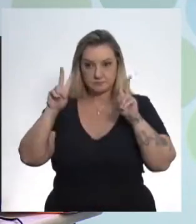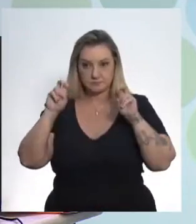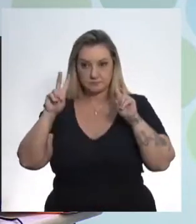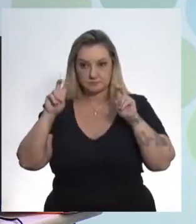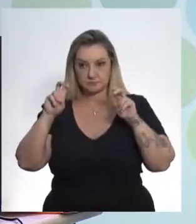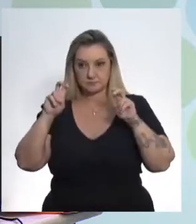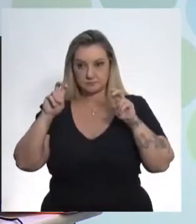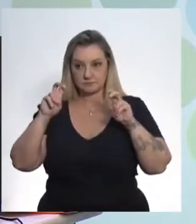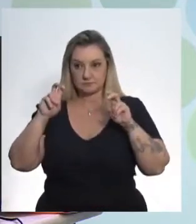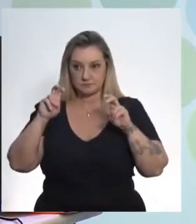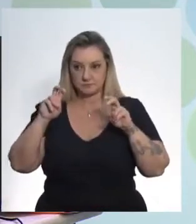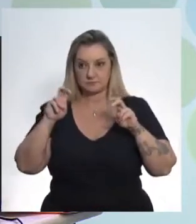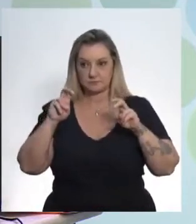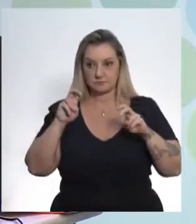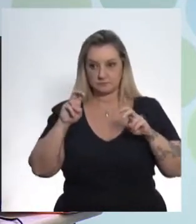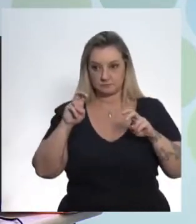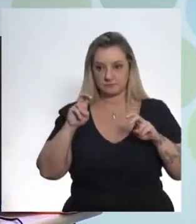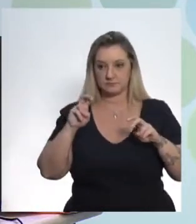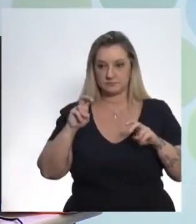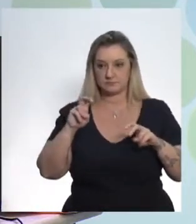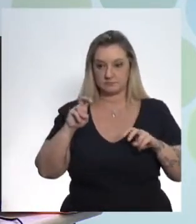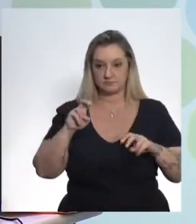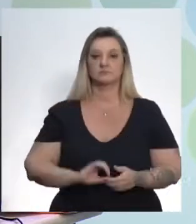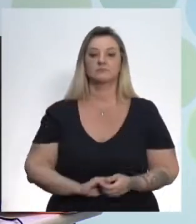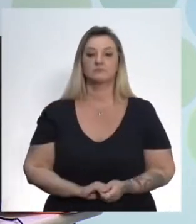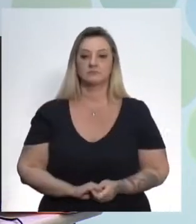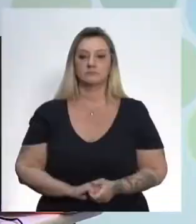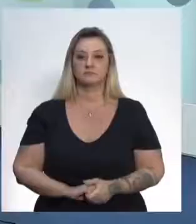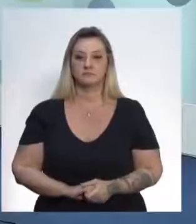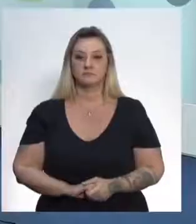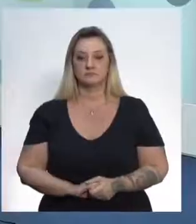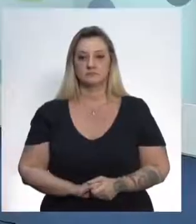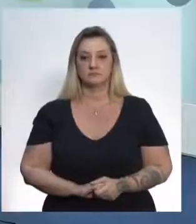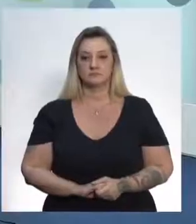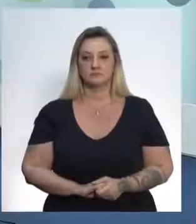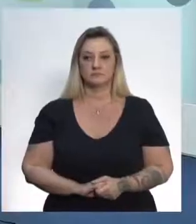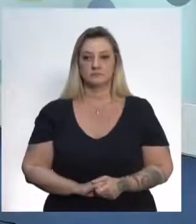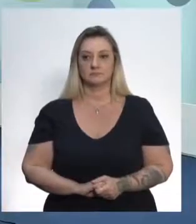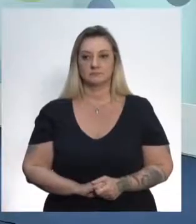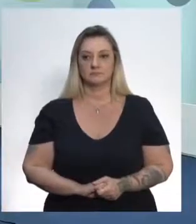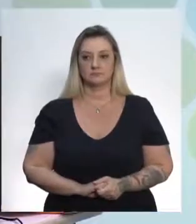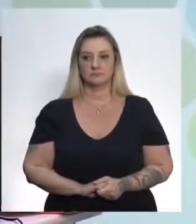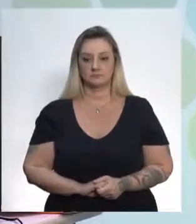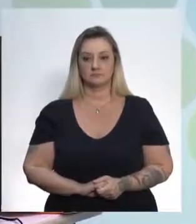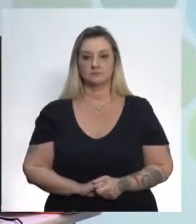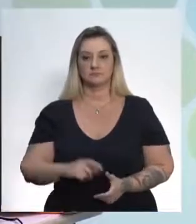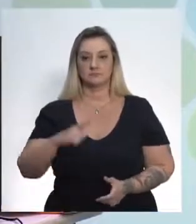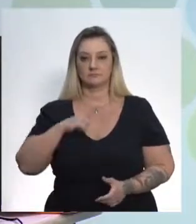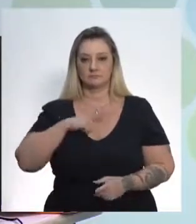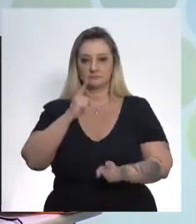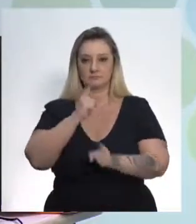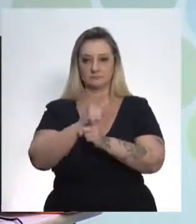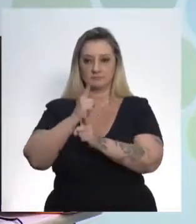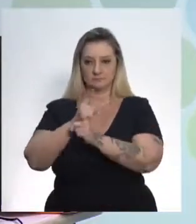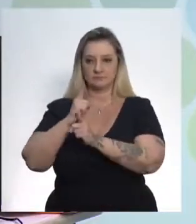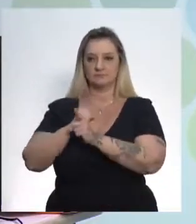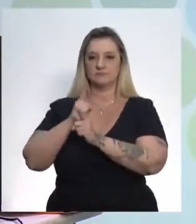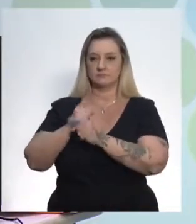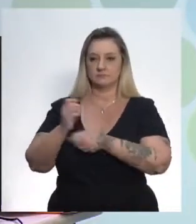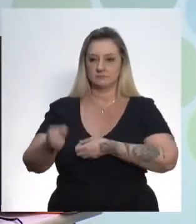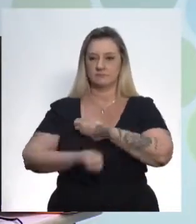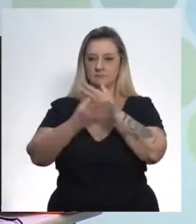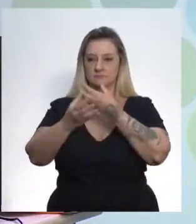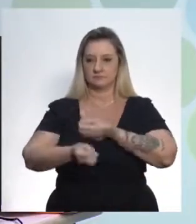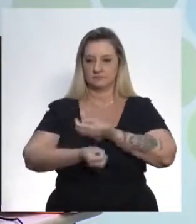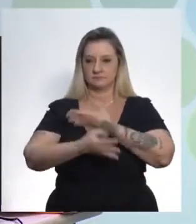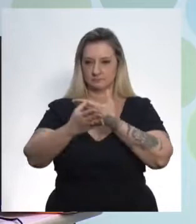Nós teríamos que ter uma aula só para falar disso, né, professor? Perfeitamente. São muitas descobertas, né, muitas